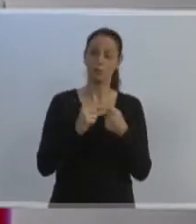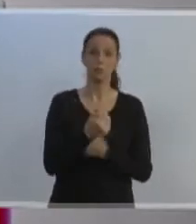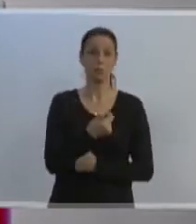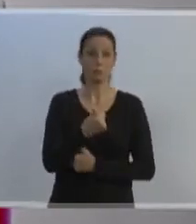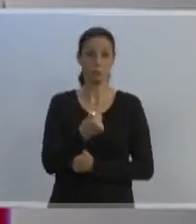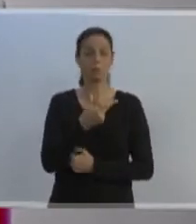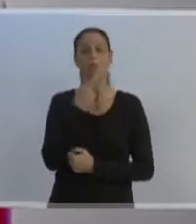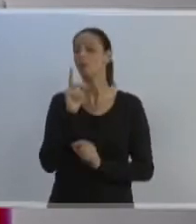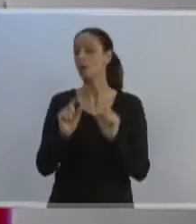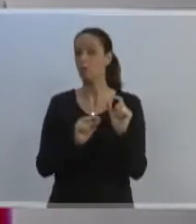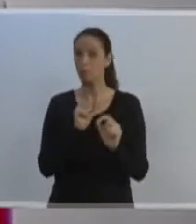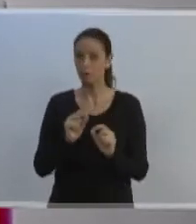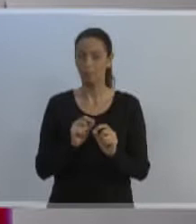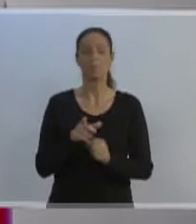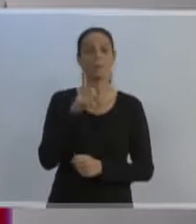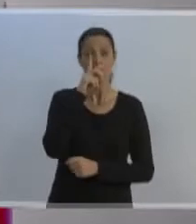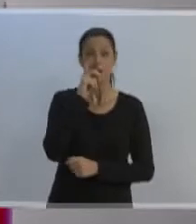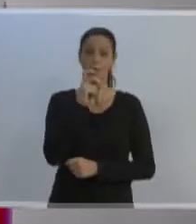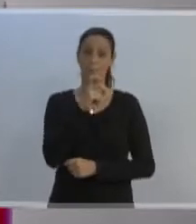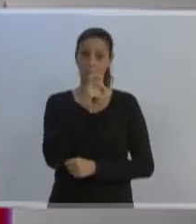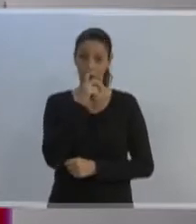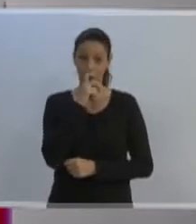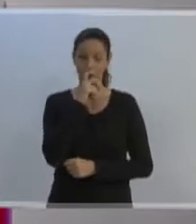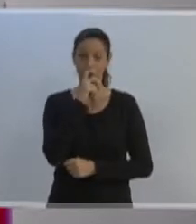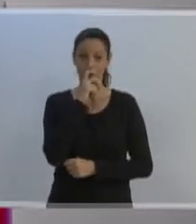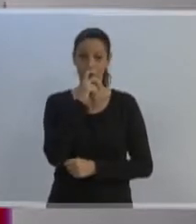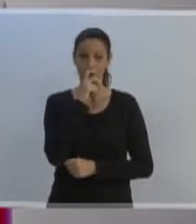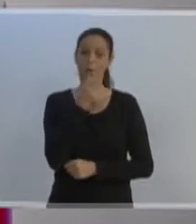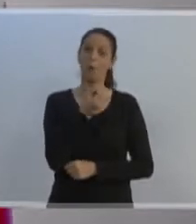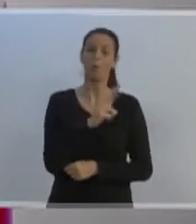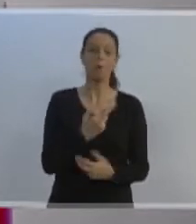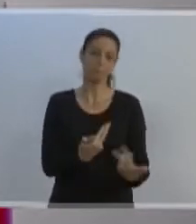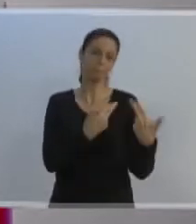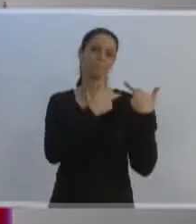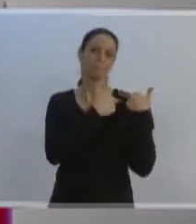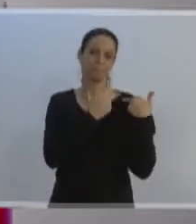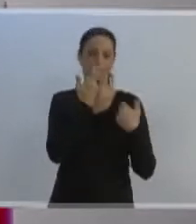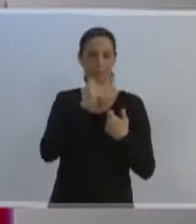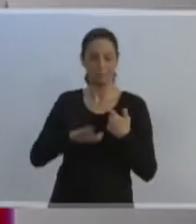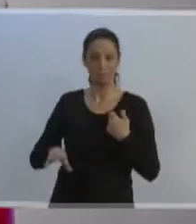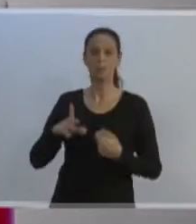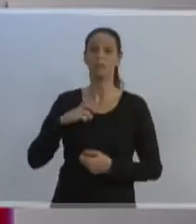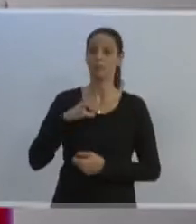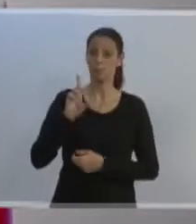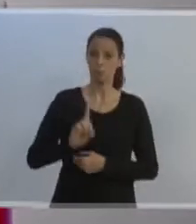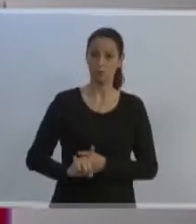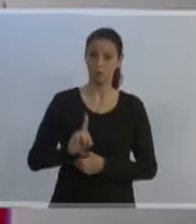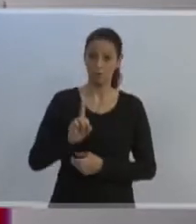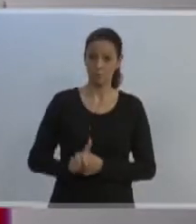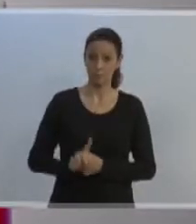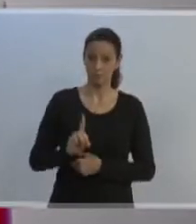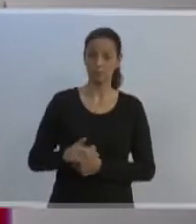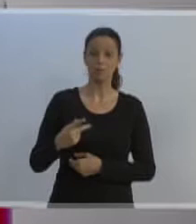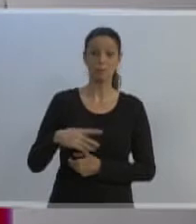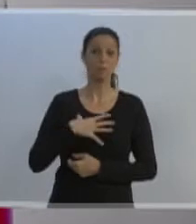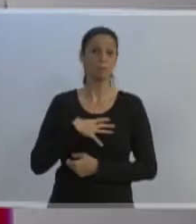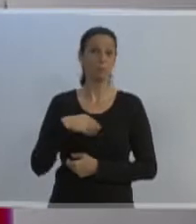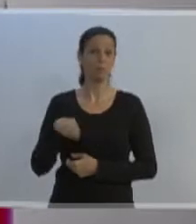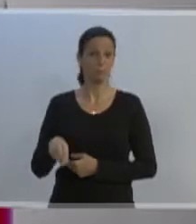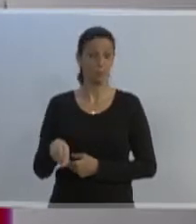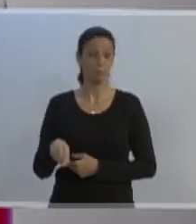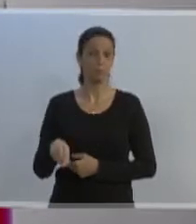diz o seguinte: os pais, e quando for o caso, os tutores, têm o direito a que seus filhos